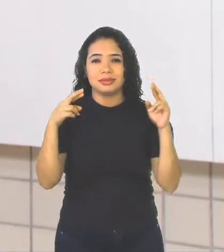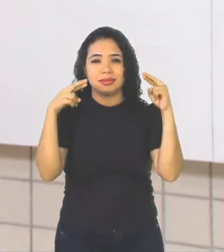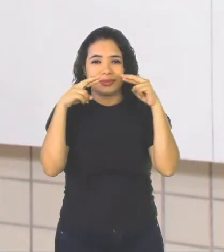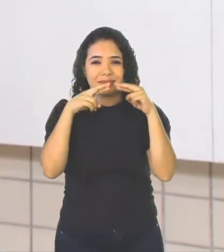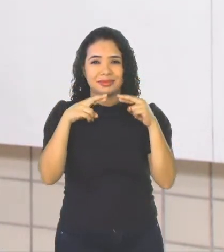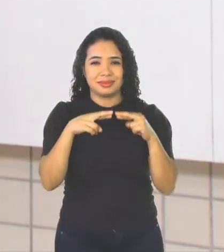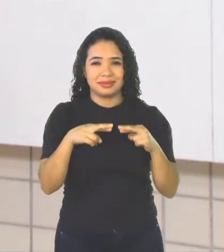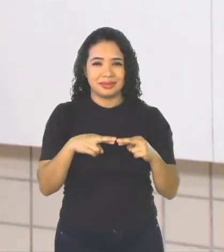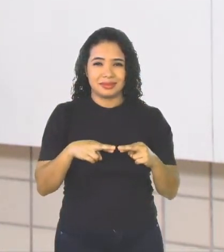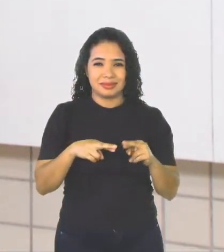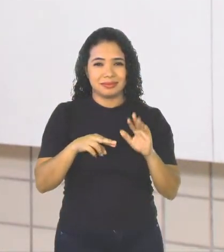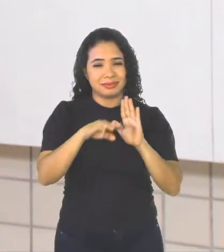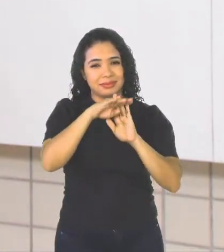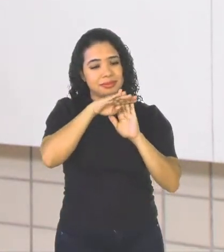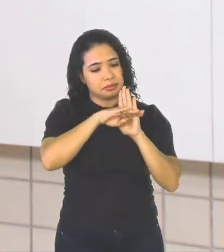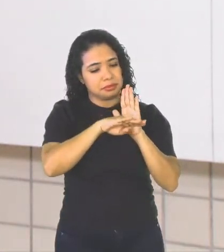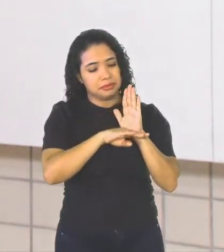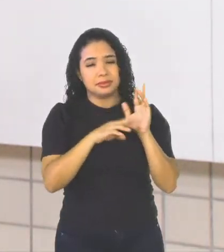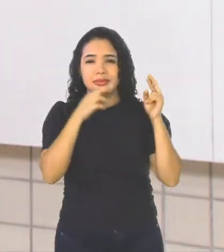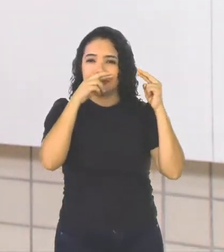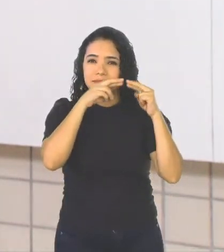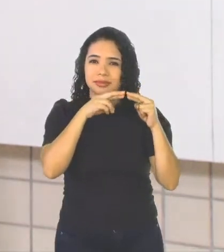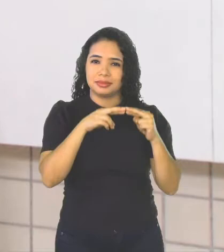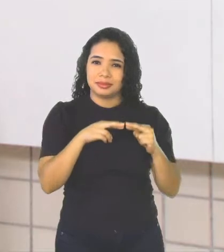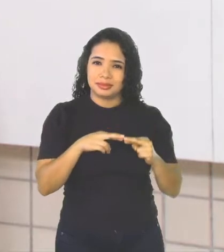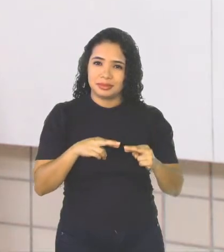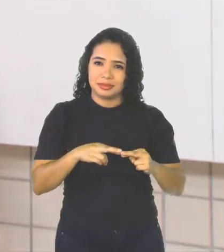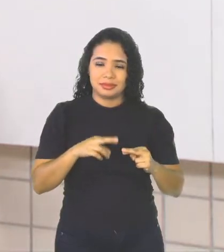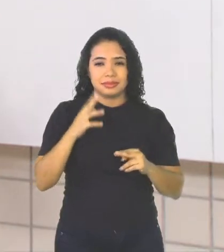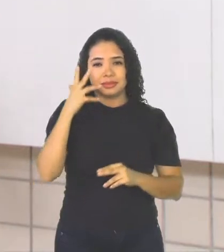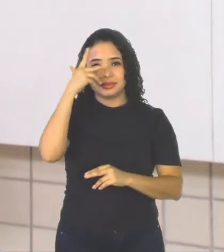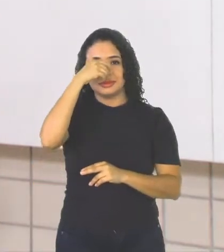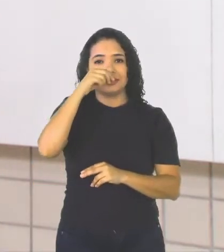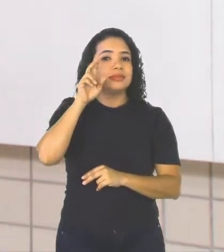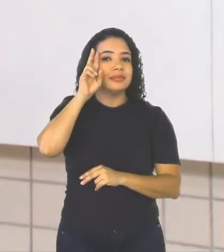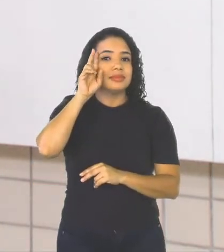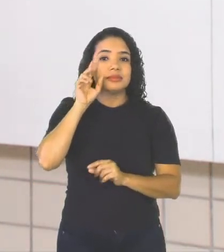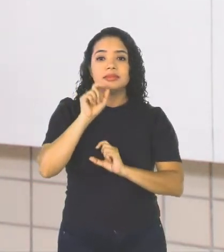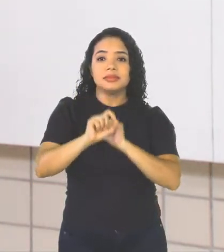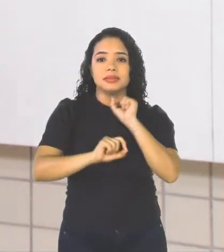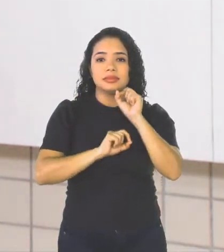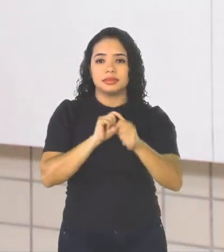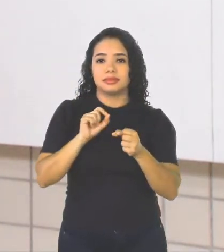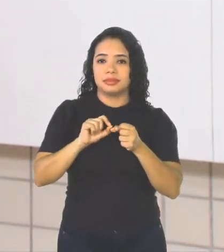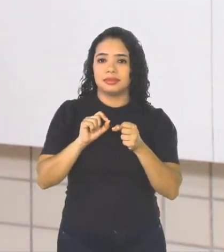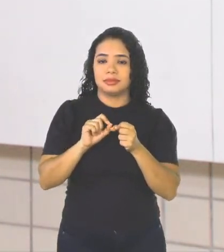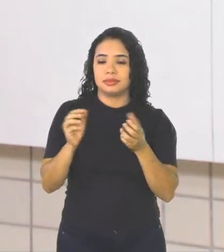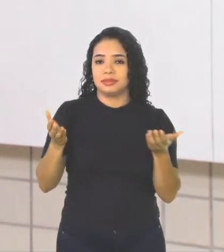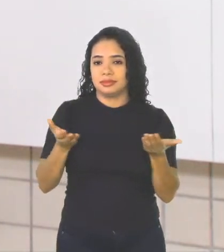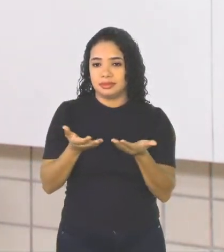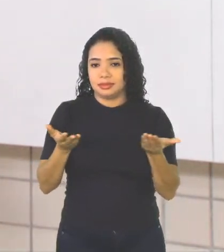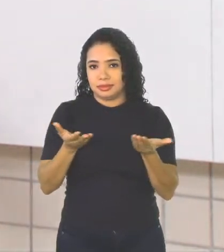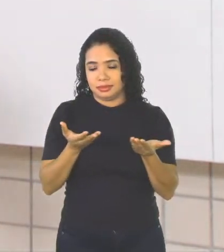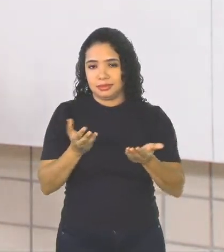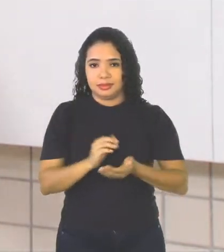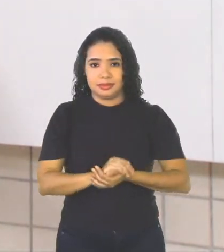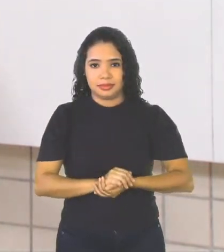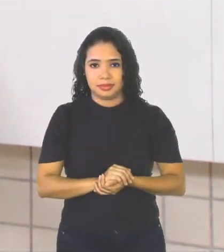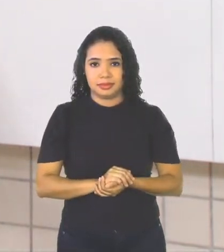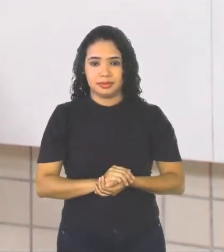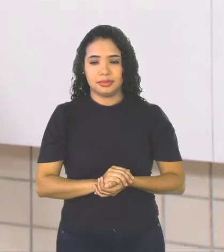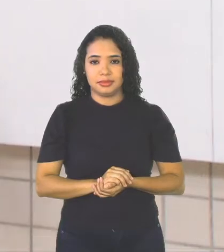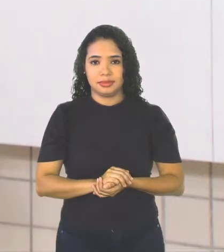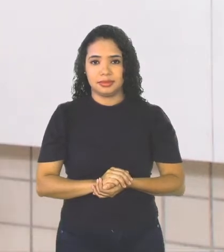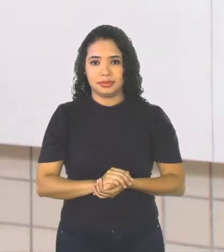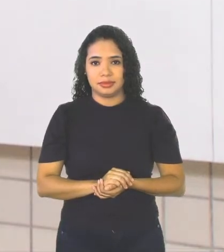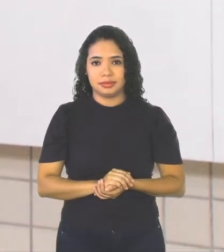vocês repararam, cheia de rimas. Linda essa história. O que a gente vai fazer agora? Baseados nessa